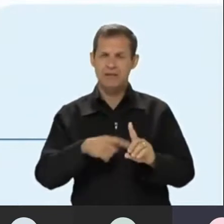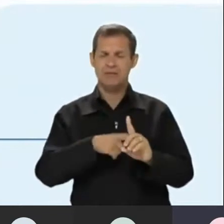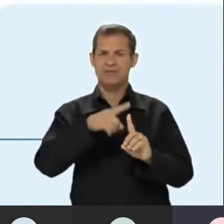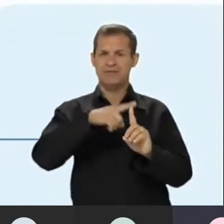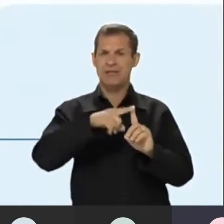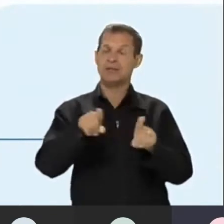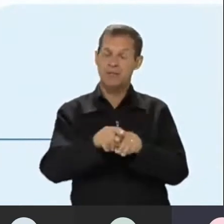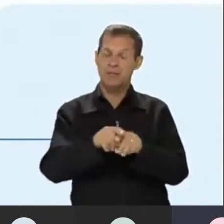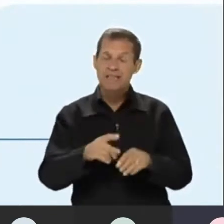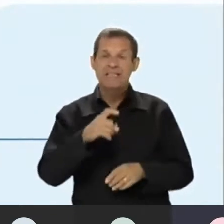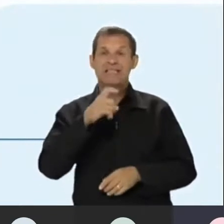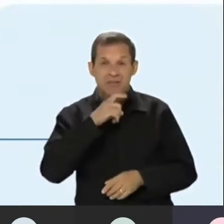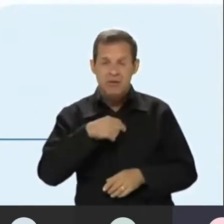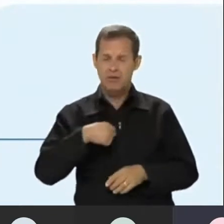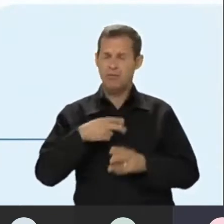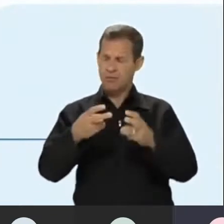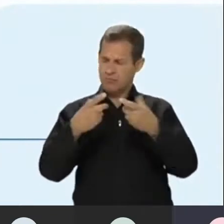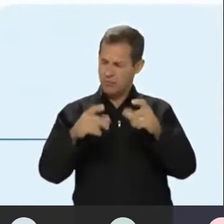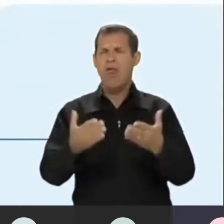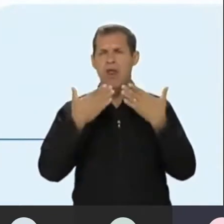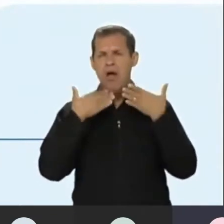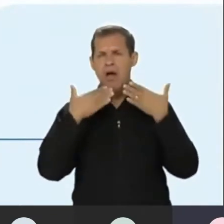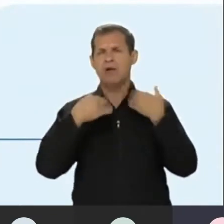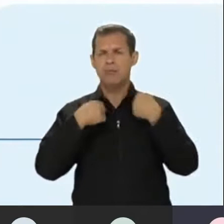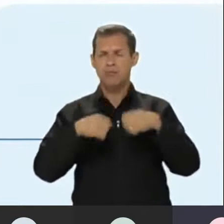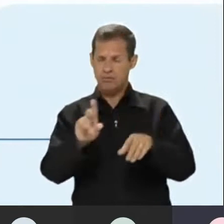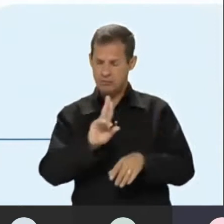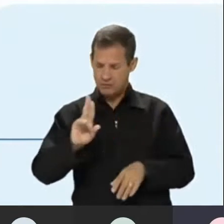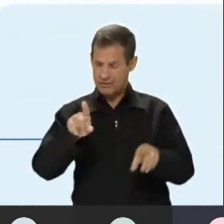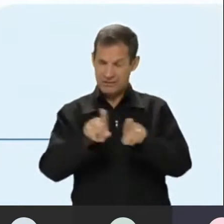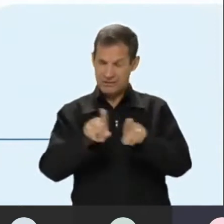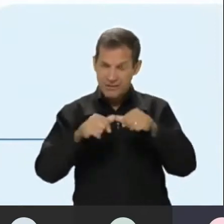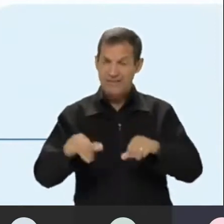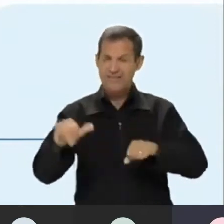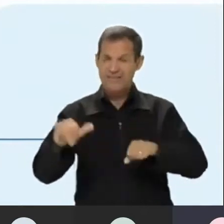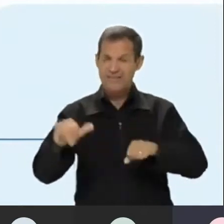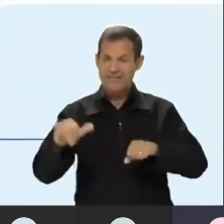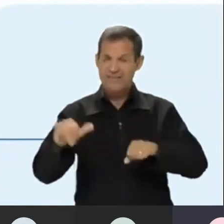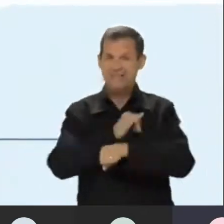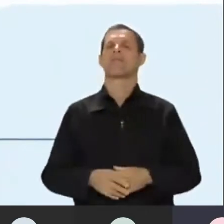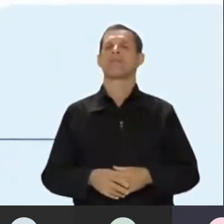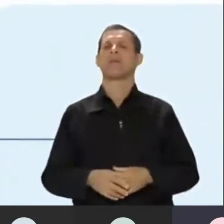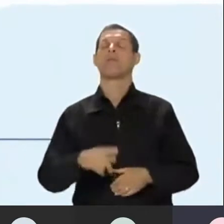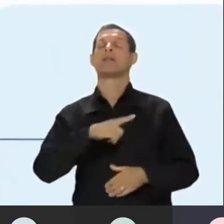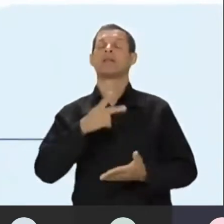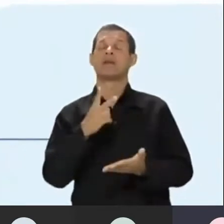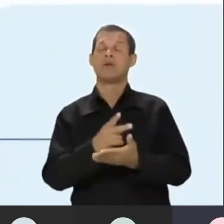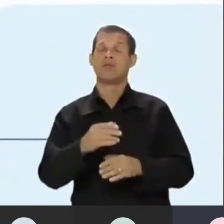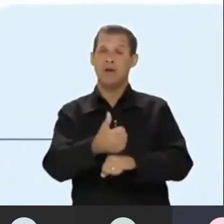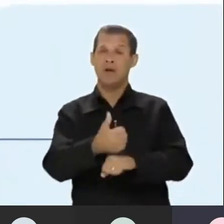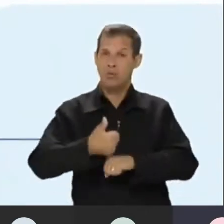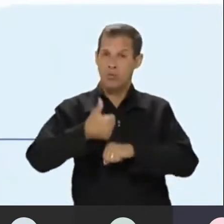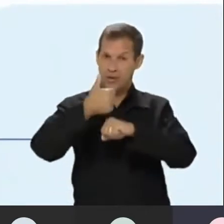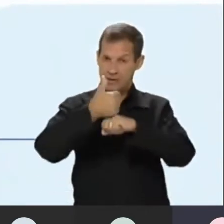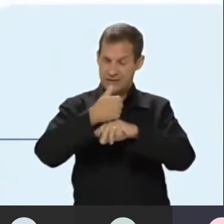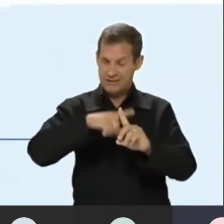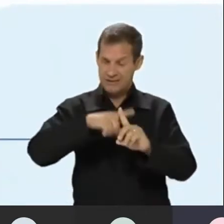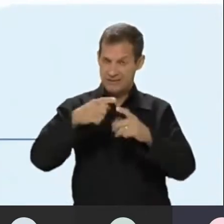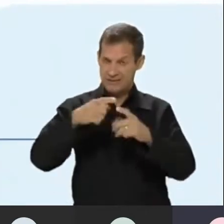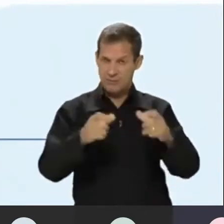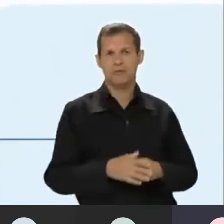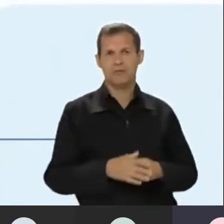massa térmica para resfriamento. Então, eu estou vendo que é um local quente e que eu posso utilizar essas estratégias para trazer mais conforto